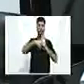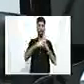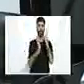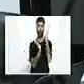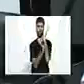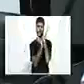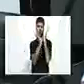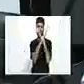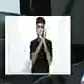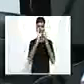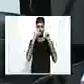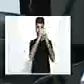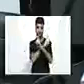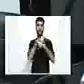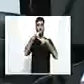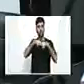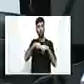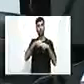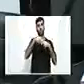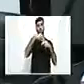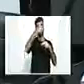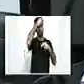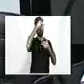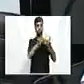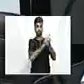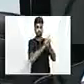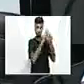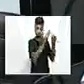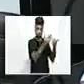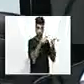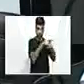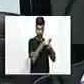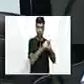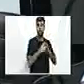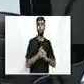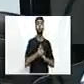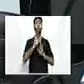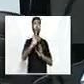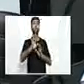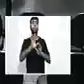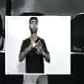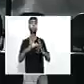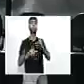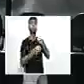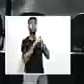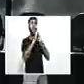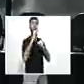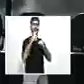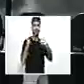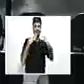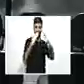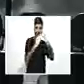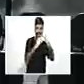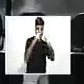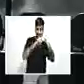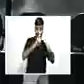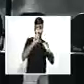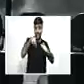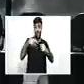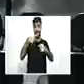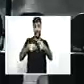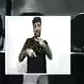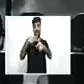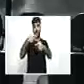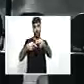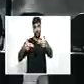então parabenizo também o Executivo por isso presidente só uma correção aqui eu falei Imóveis São